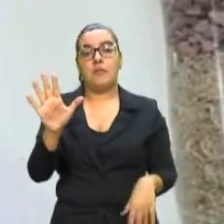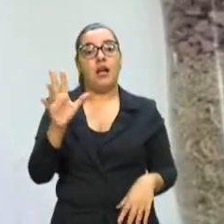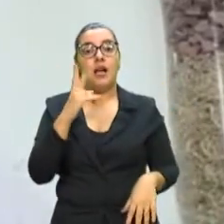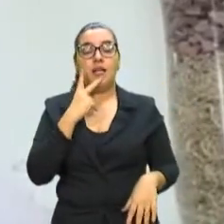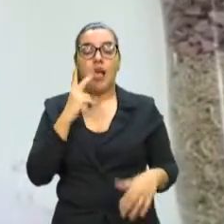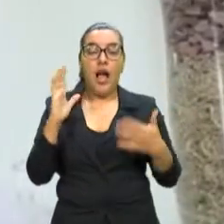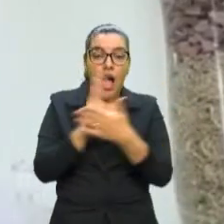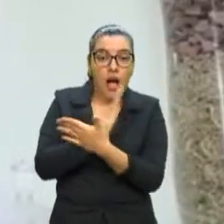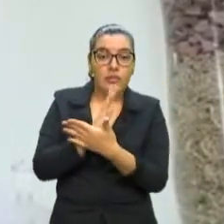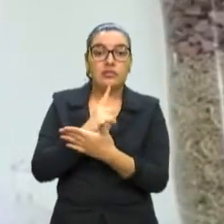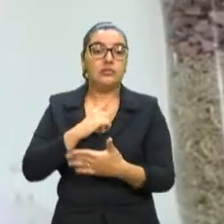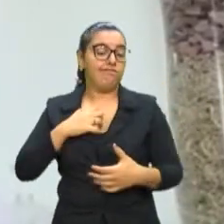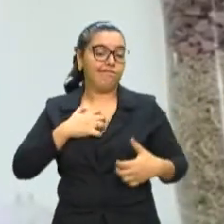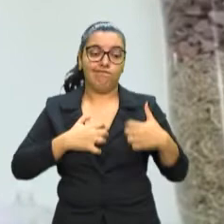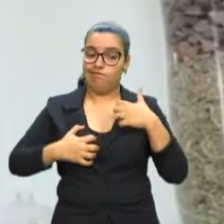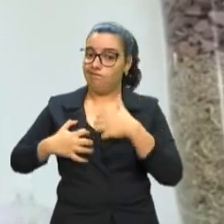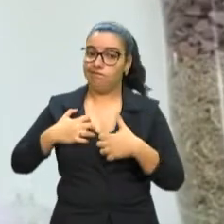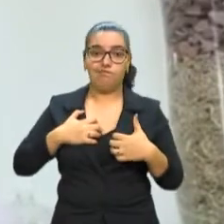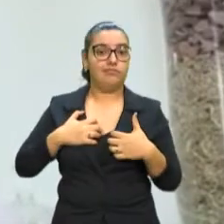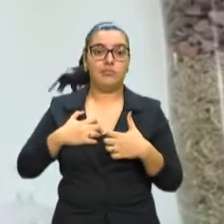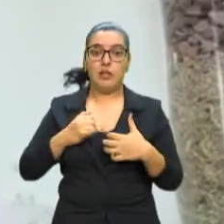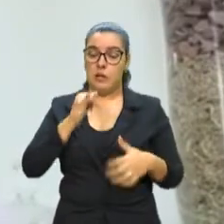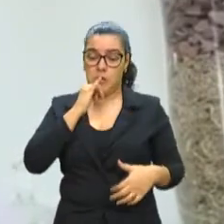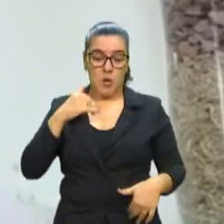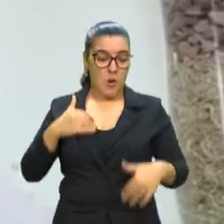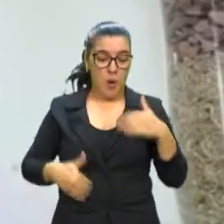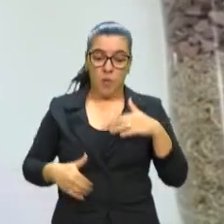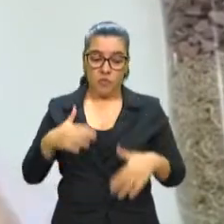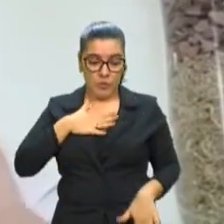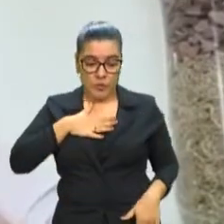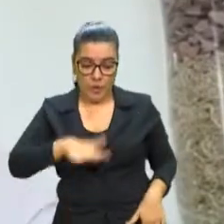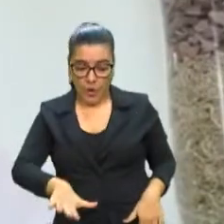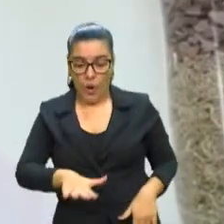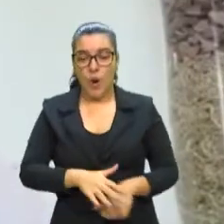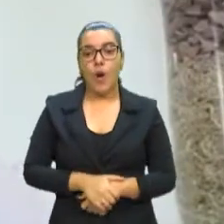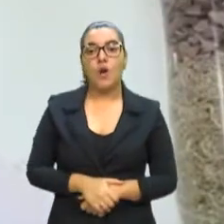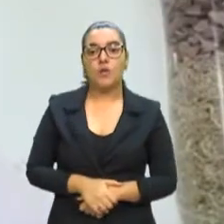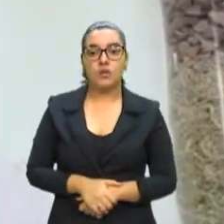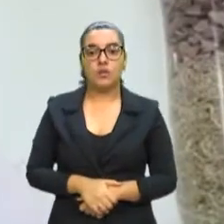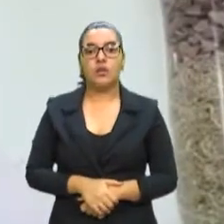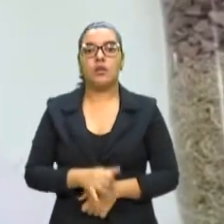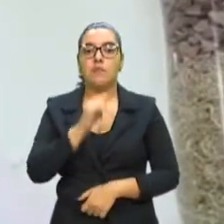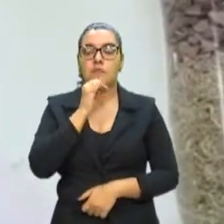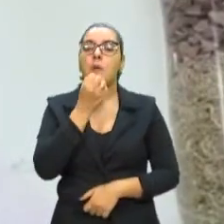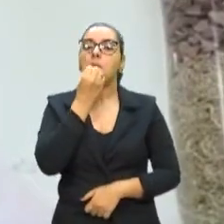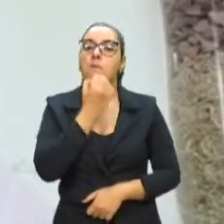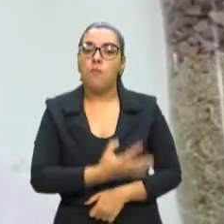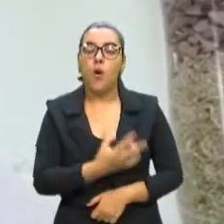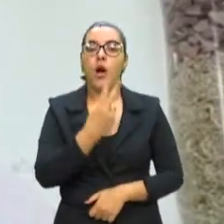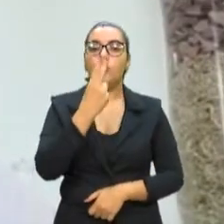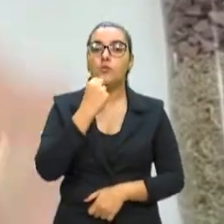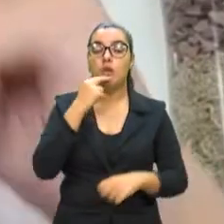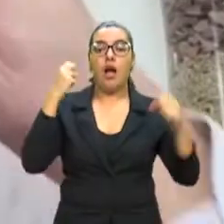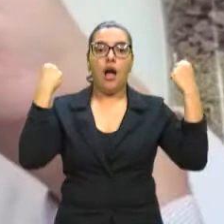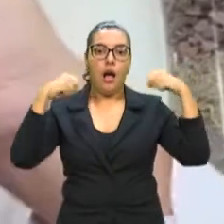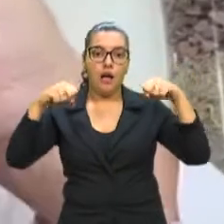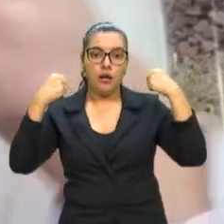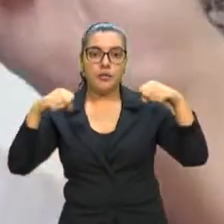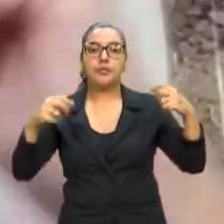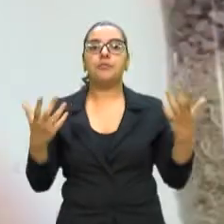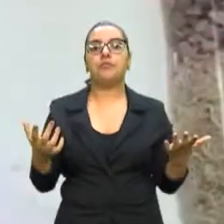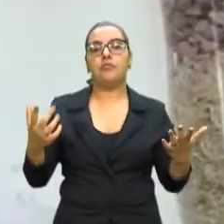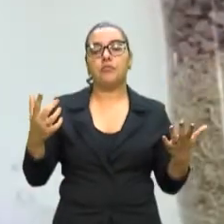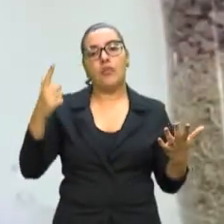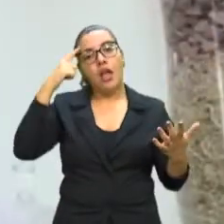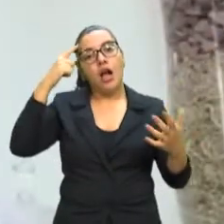estão insatisfeitos, por exemplo, com o seu corpo. Então, boa nutrição, atividade física e